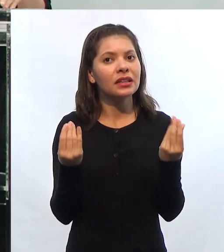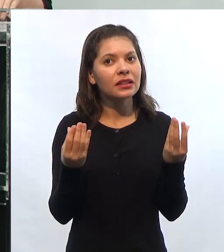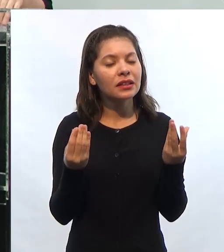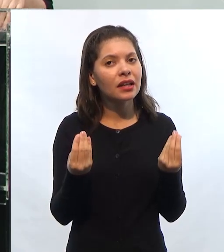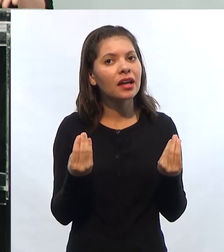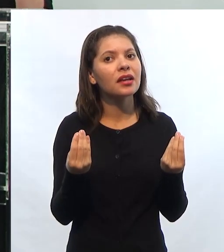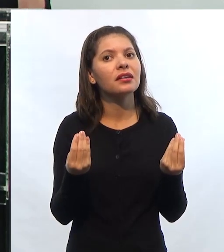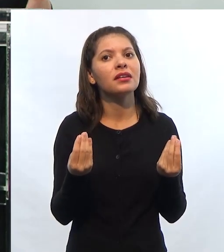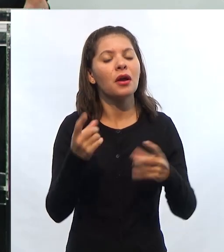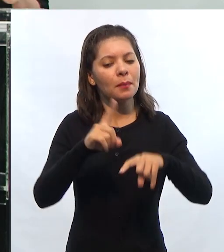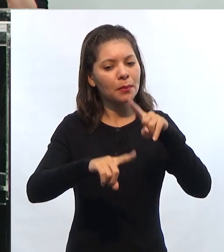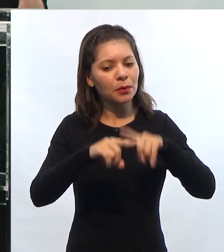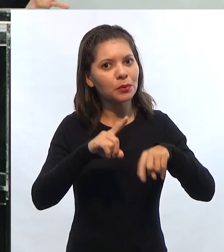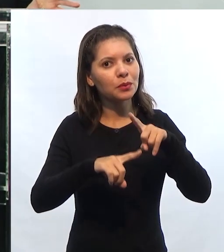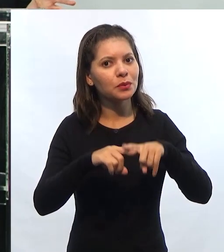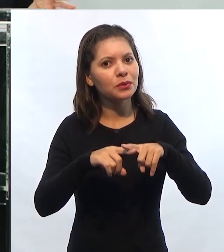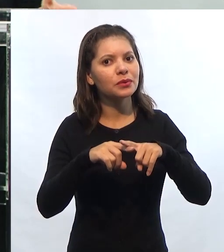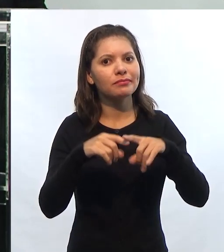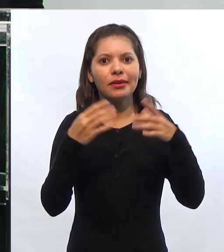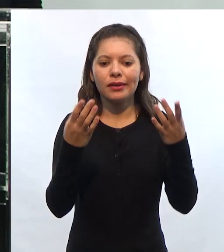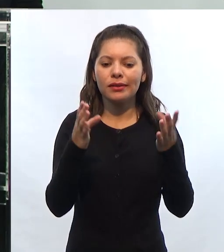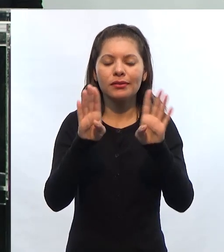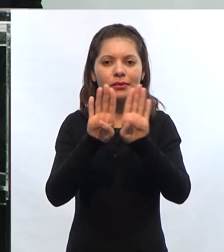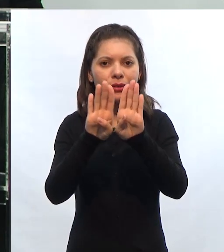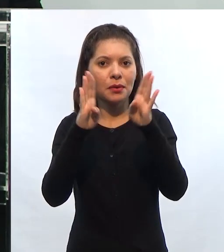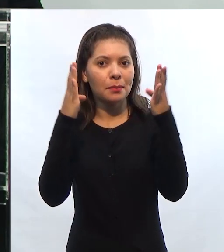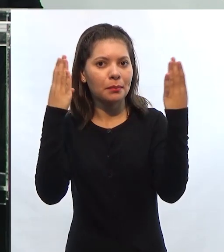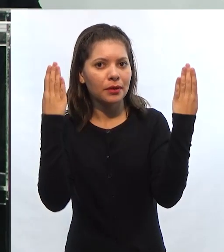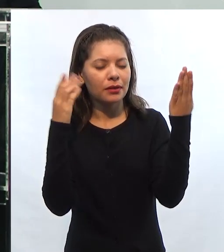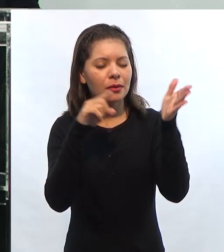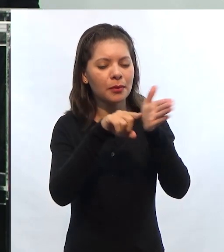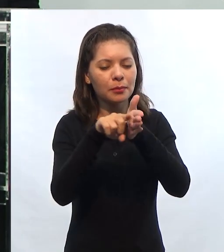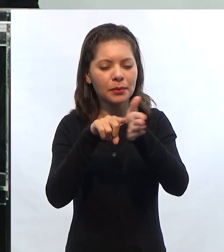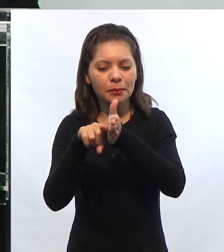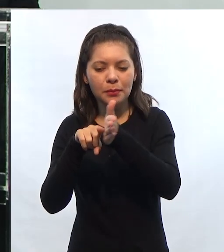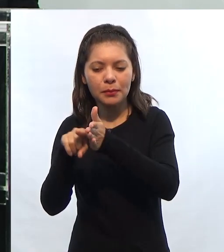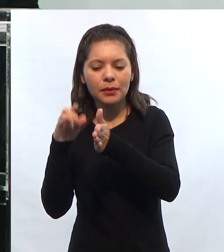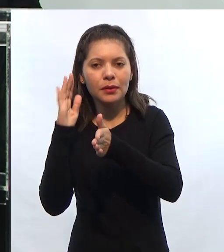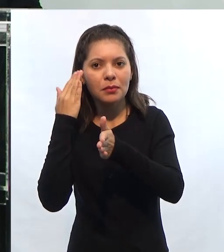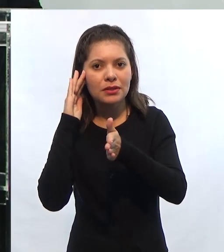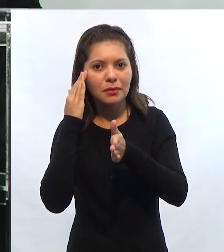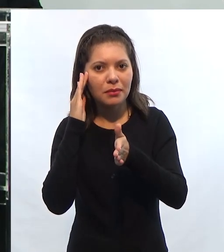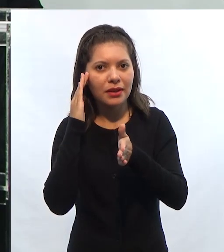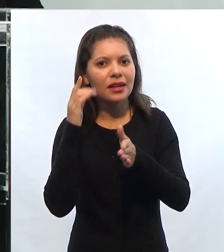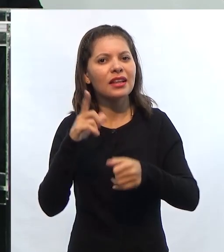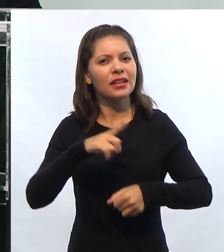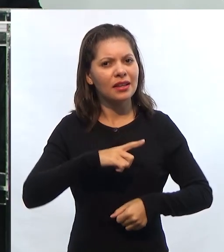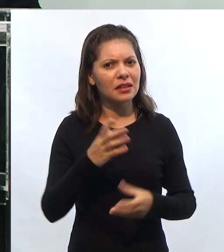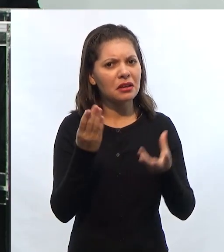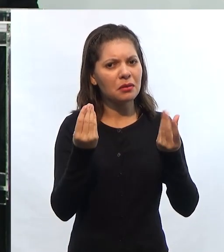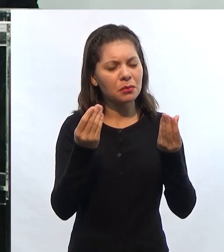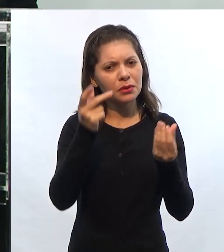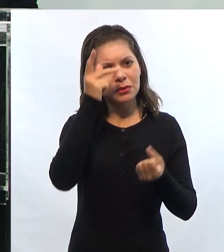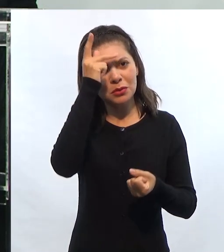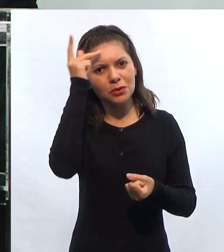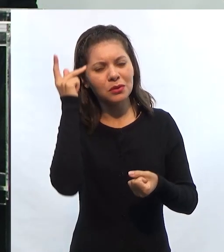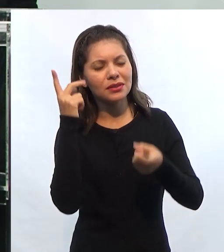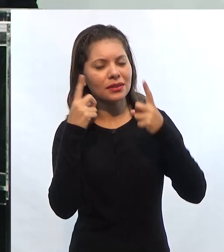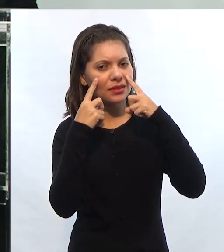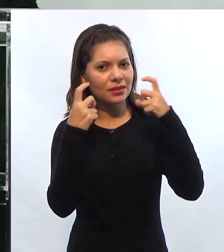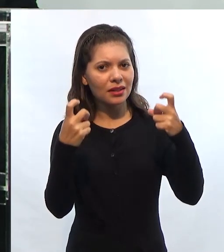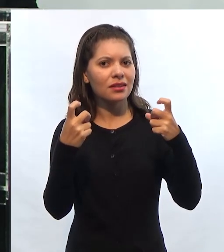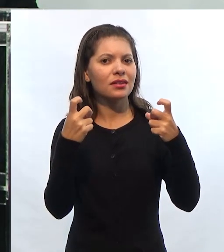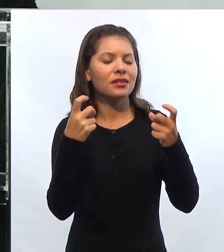todas essas farmácias? Não sei, talvez tenha, porque eles estão abrindo, né? Eles vão fazer uma pesquisa para saber se tem tanta gente